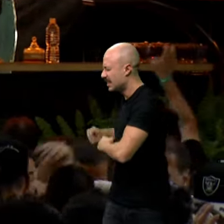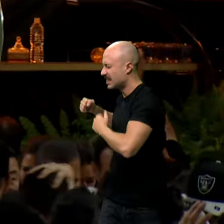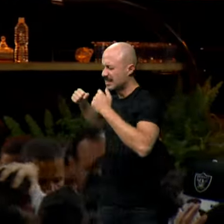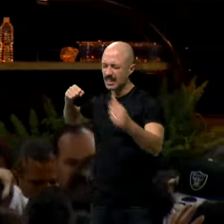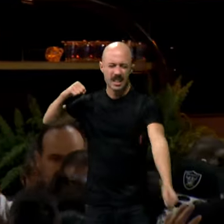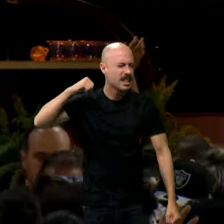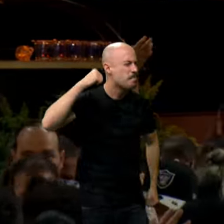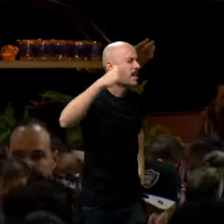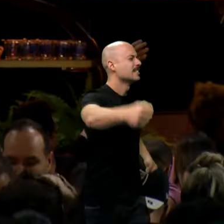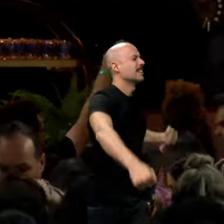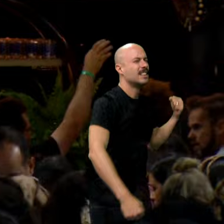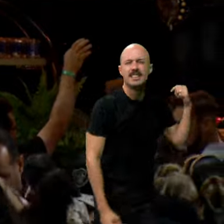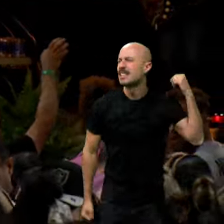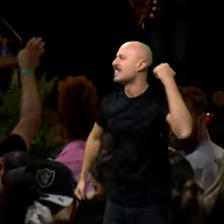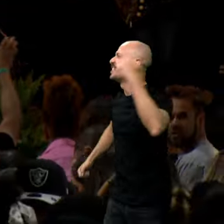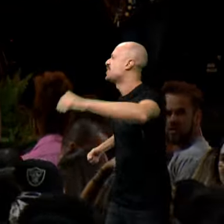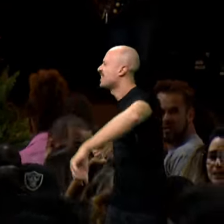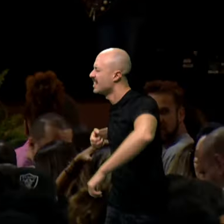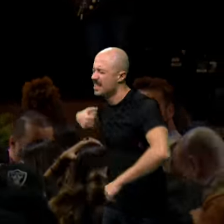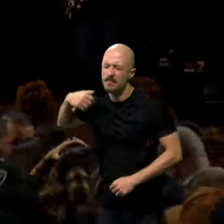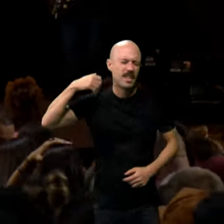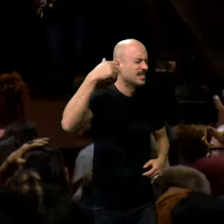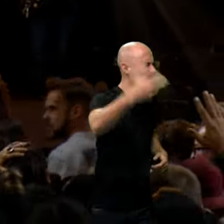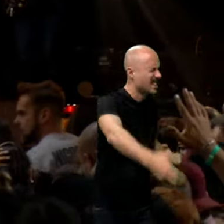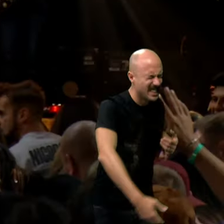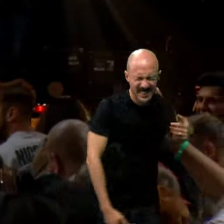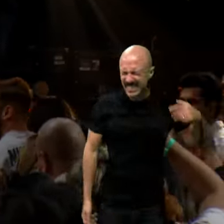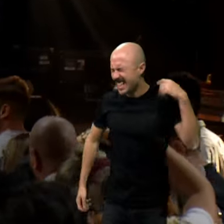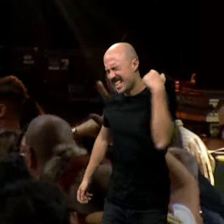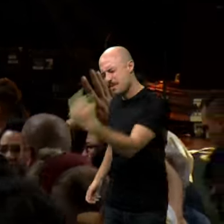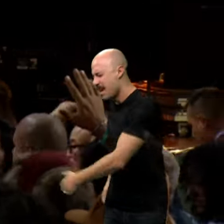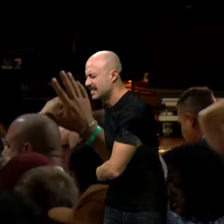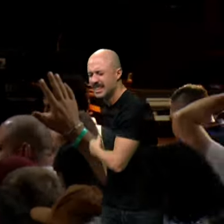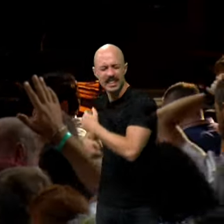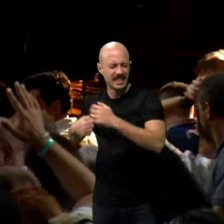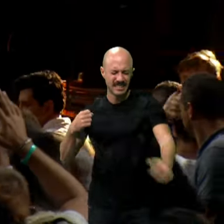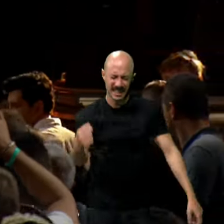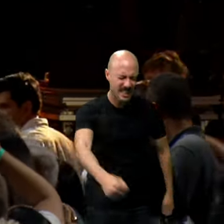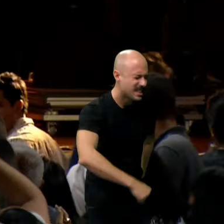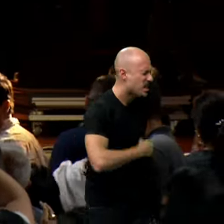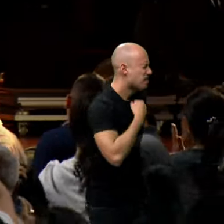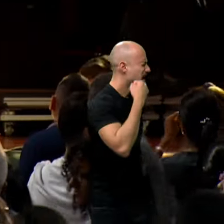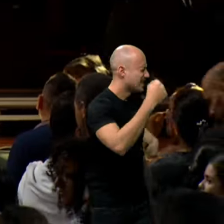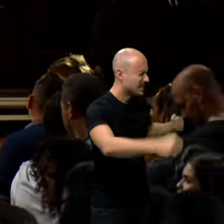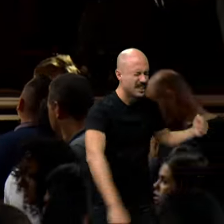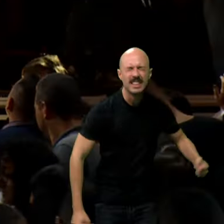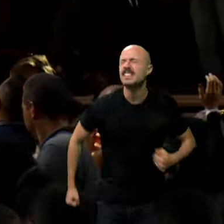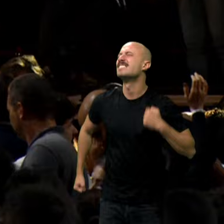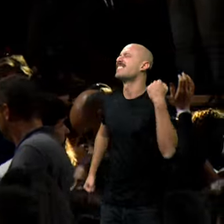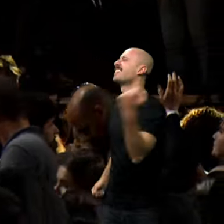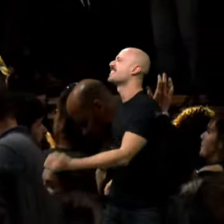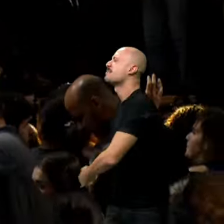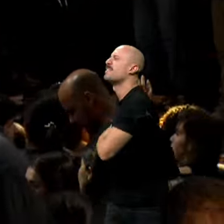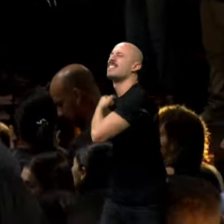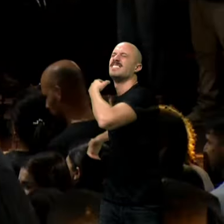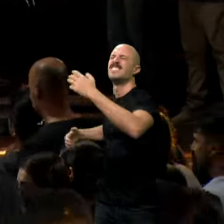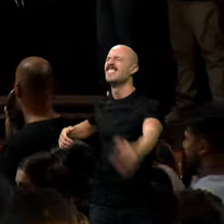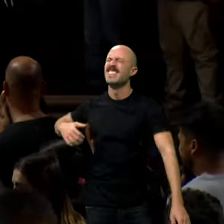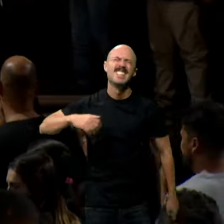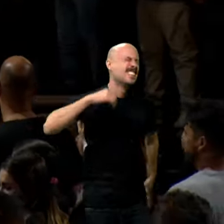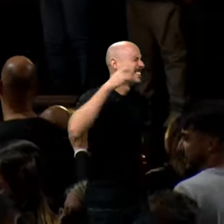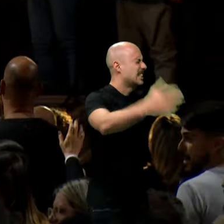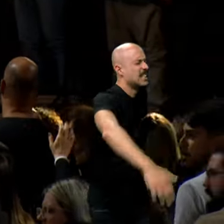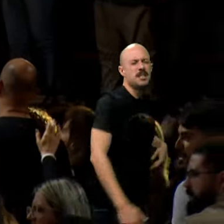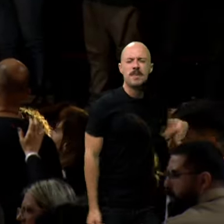na vassoura e anda na casa, ele plato e anda na casa. E baba baba chara catara baço, ele